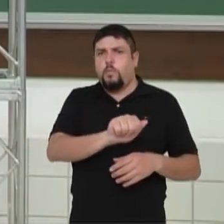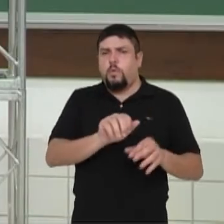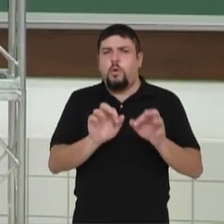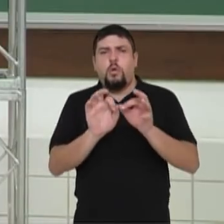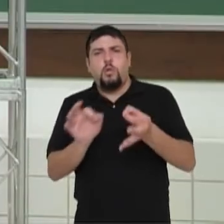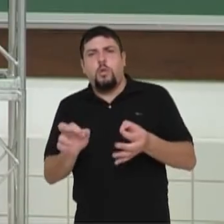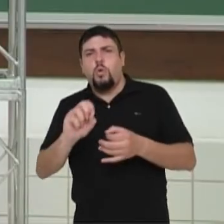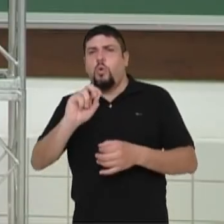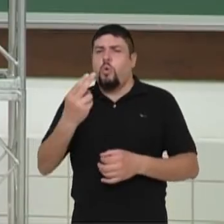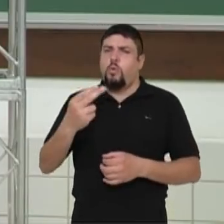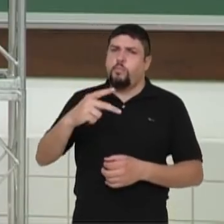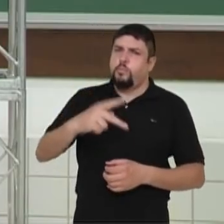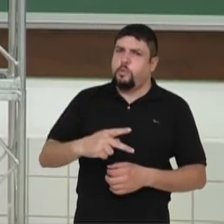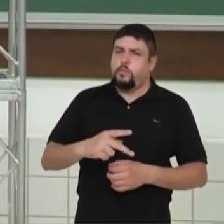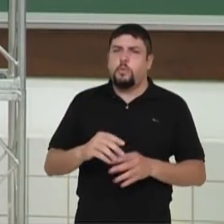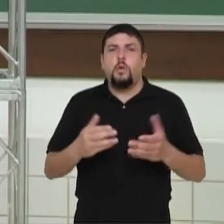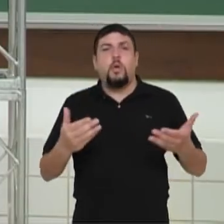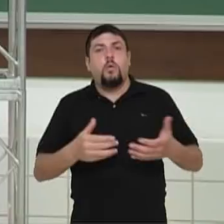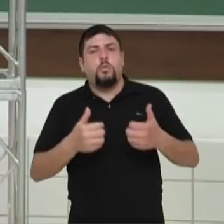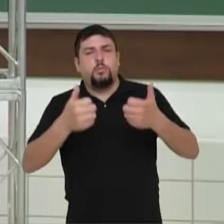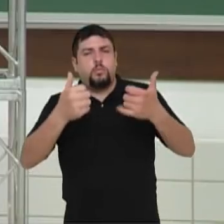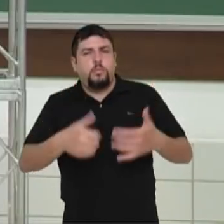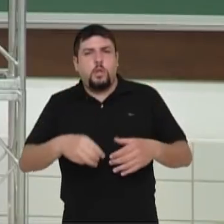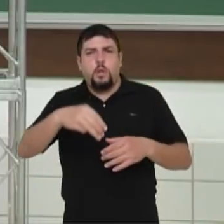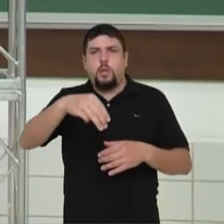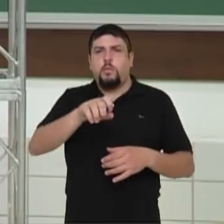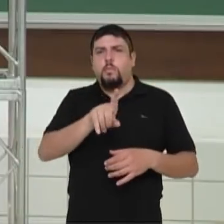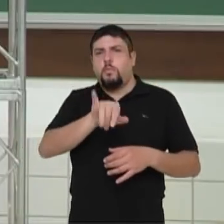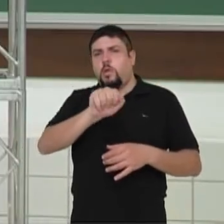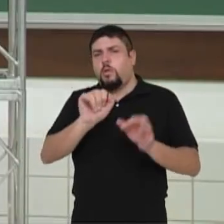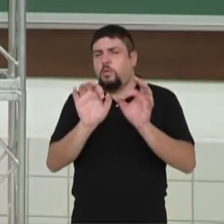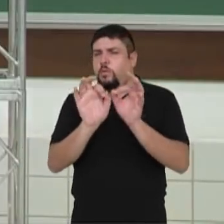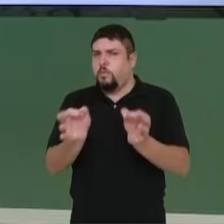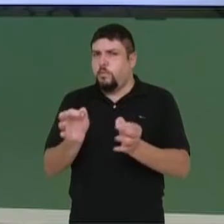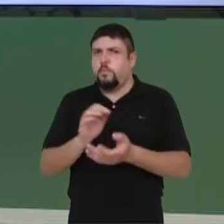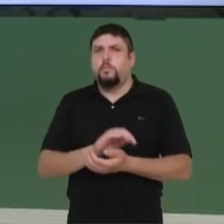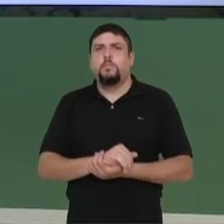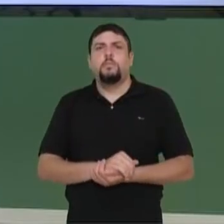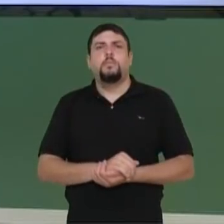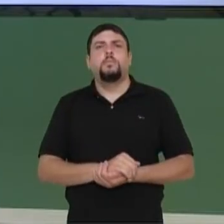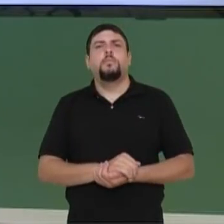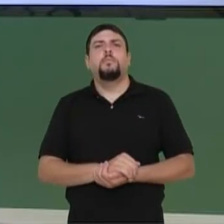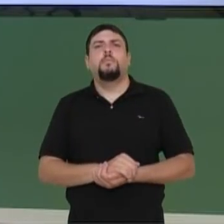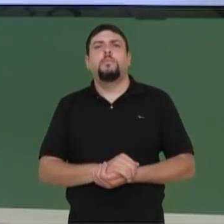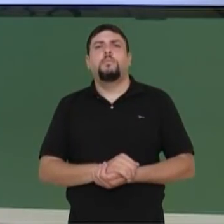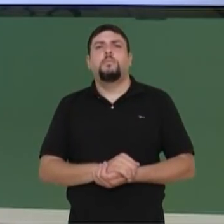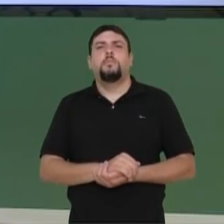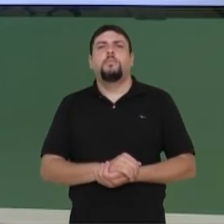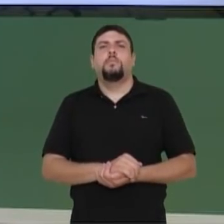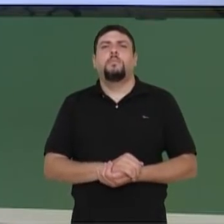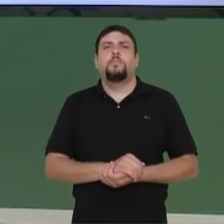ponderada. Hoje, nós vamos falar da média aritmética simples, beleza? Então tá aqui.